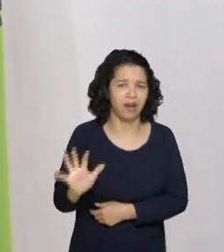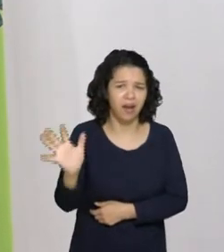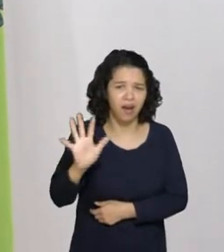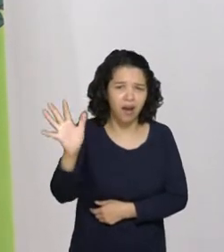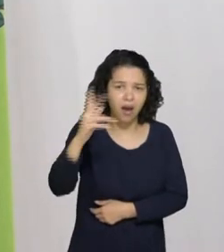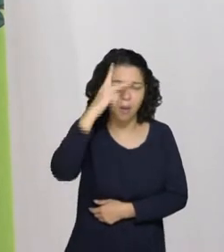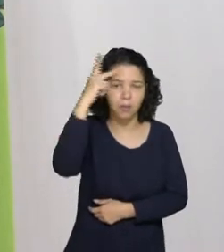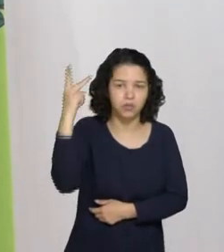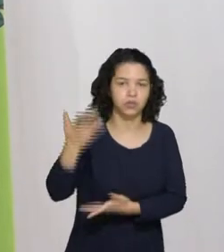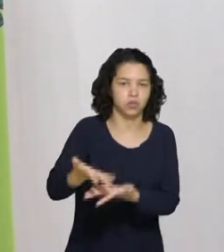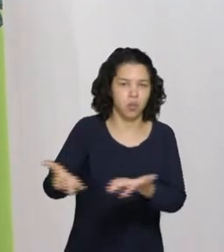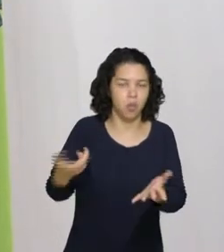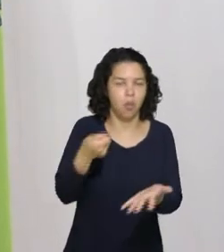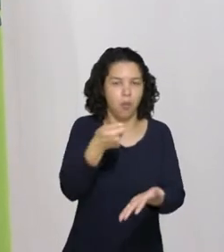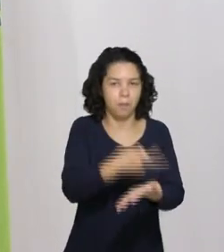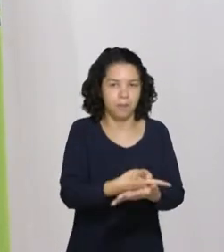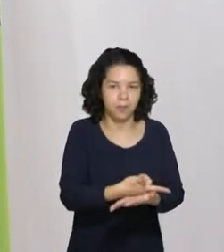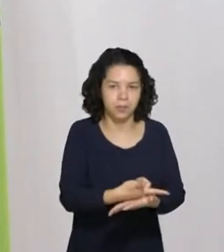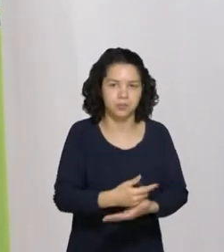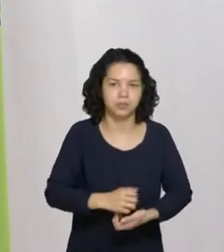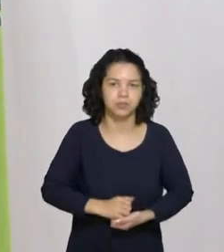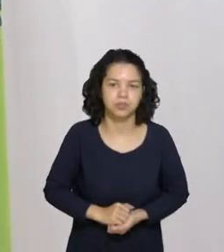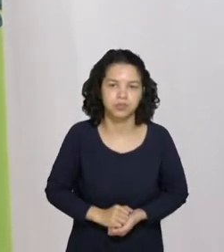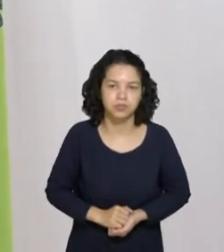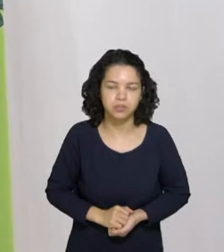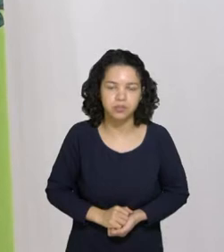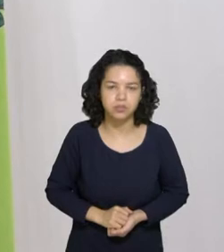casa. Então, faltou